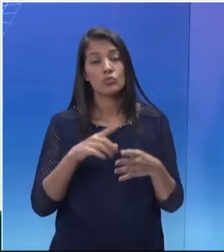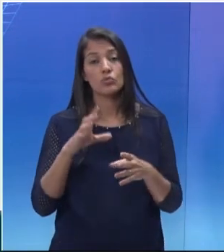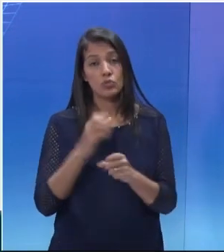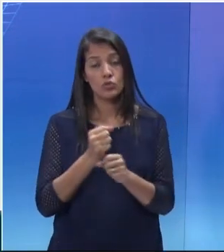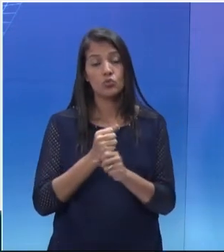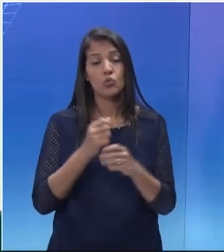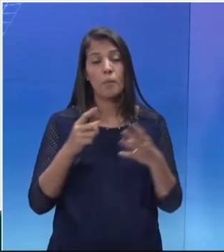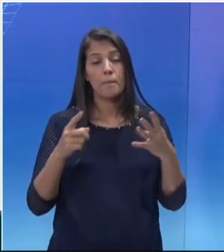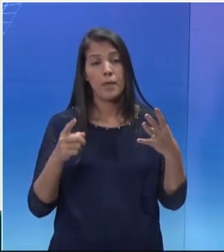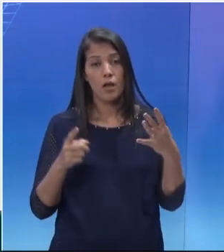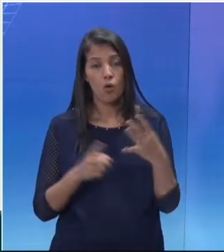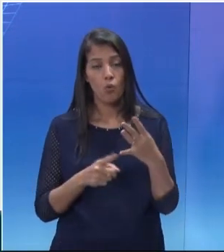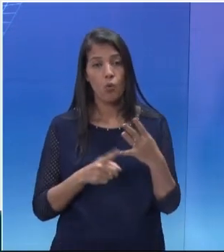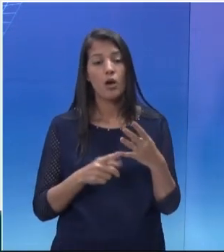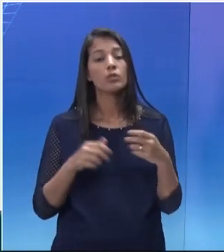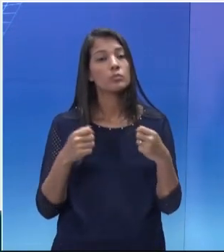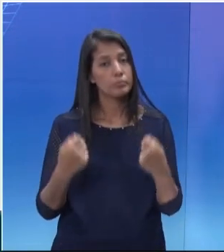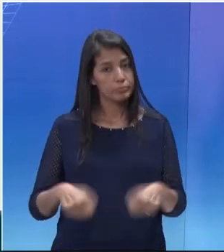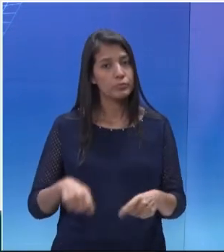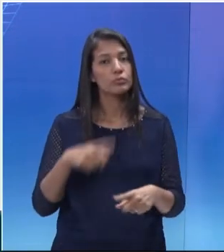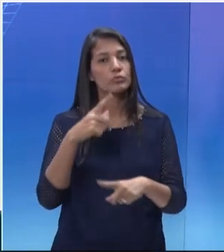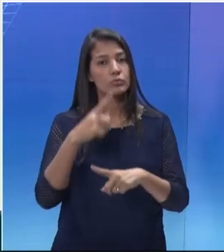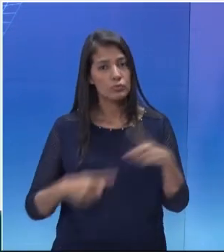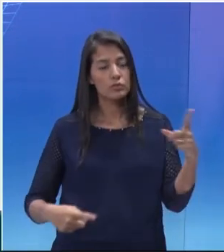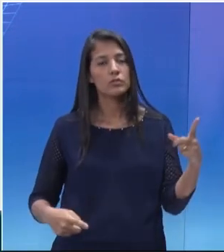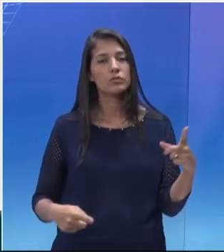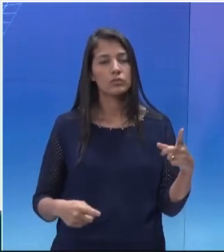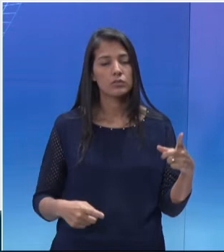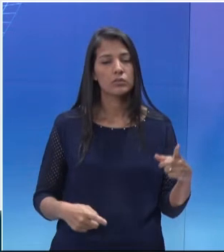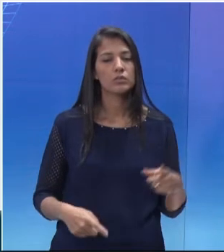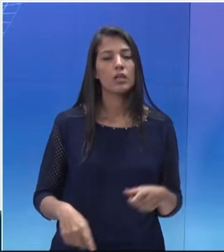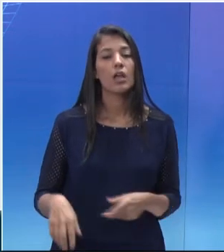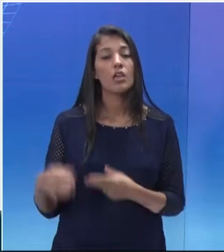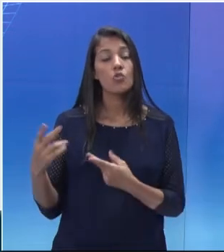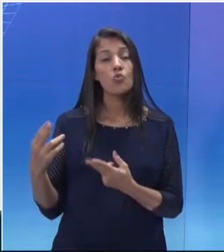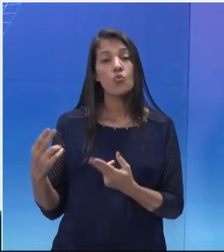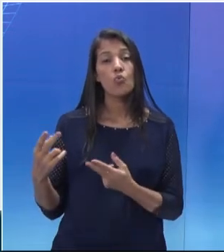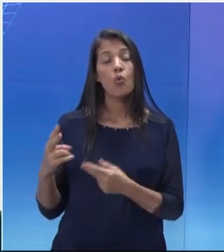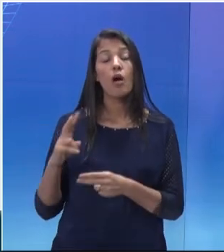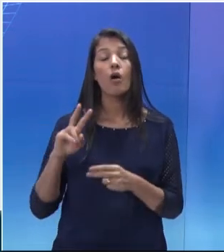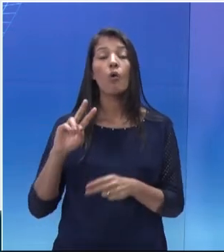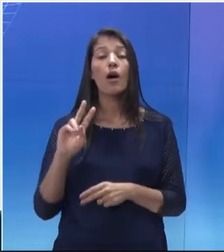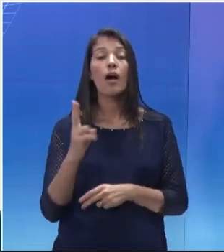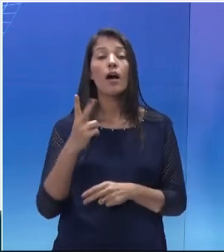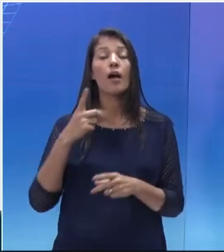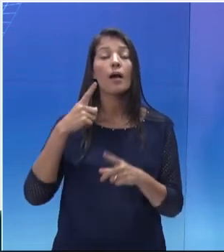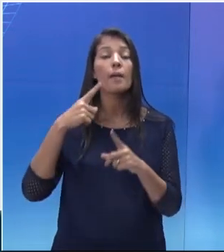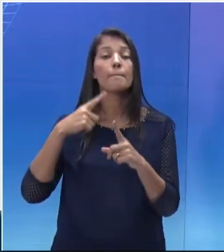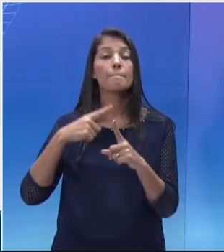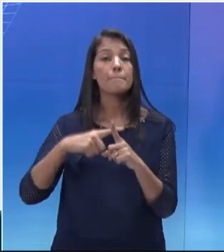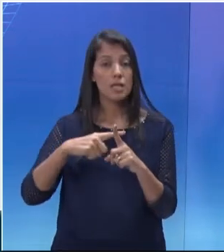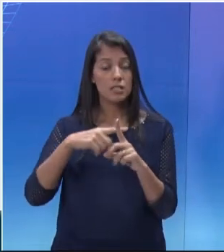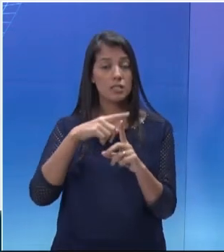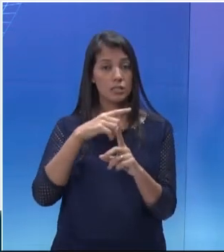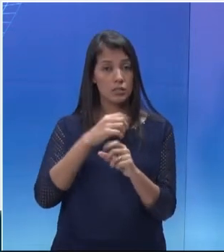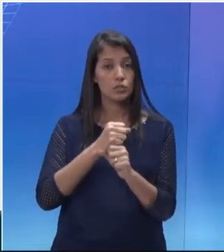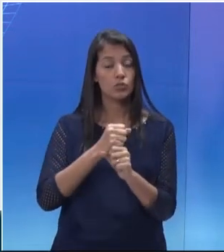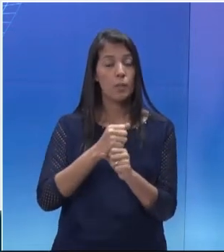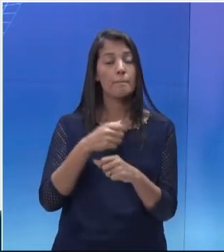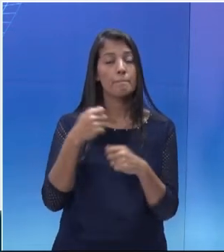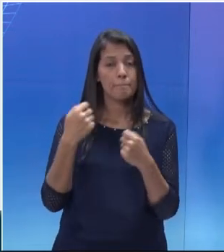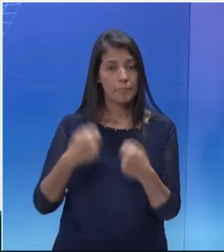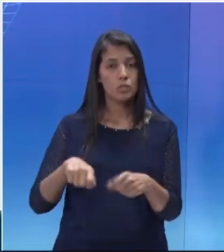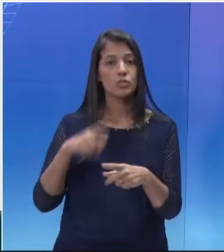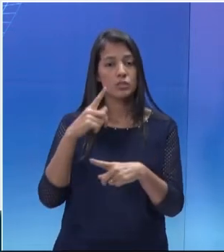no produto, e o Cl- da equação 4 está no reagente, então eu posso anular. Assim acontece com o H+,